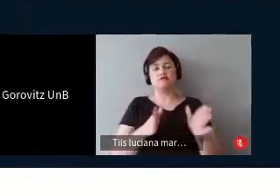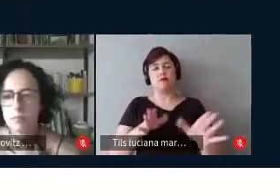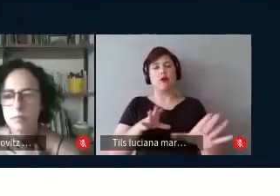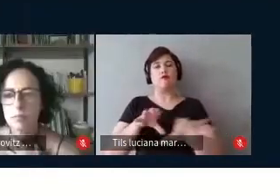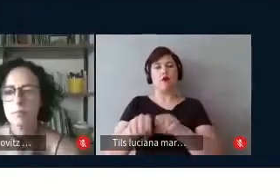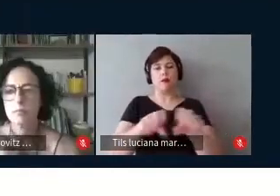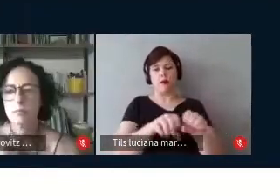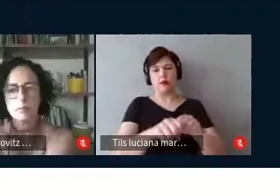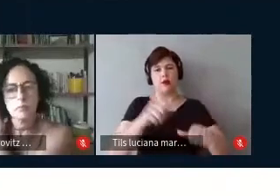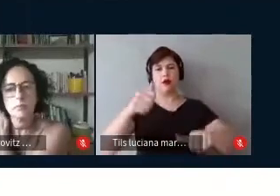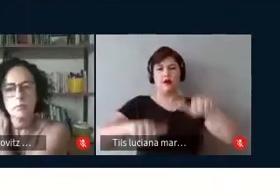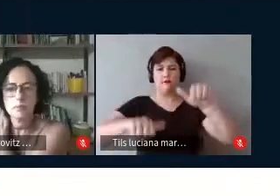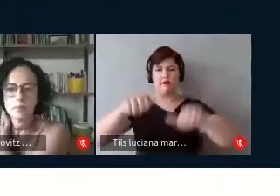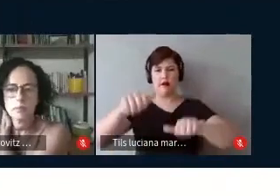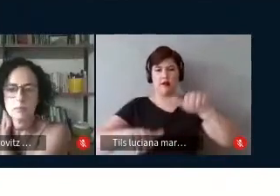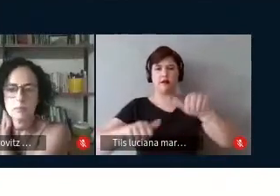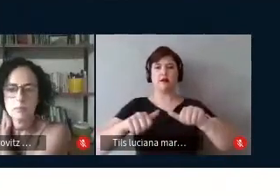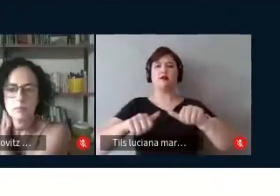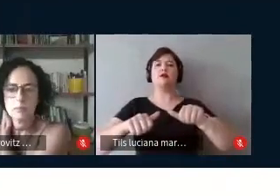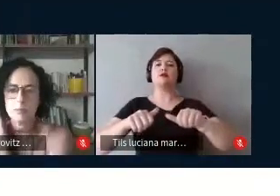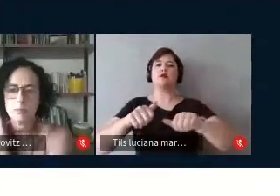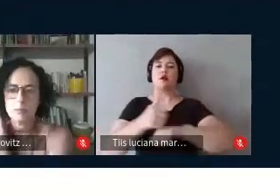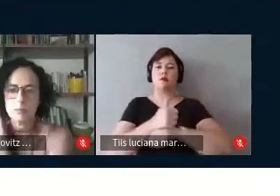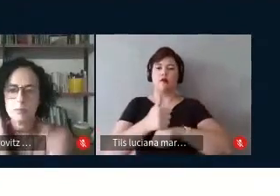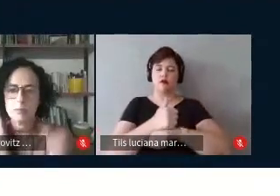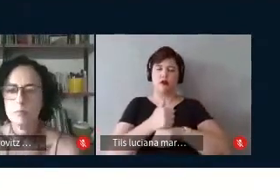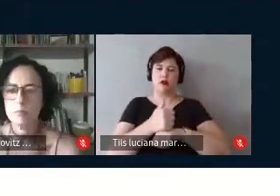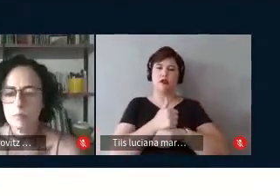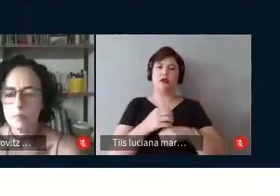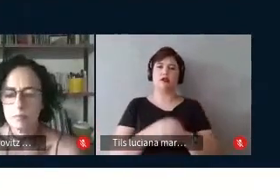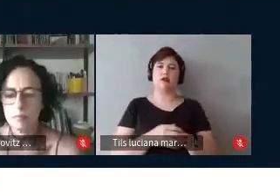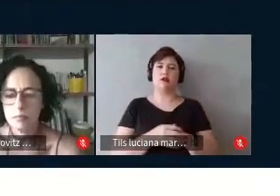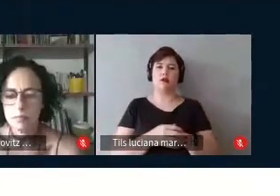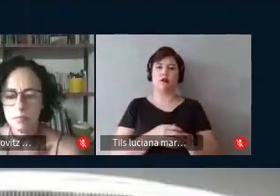formação, avaliação e profissionalização.